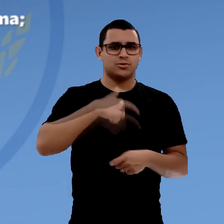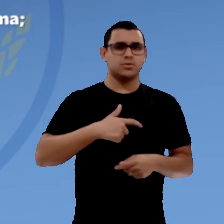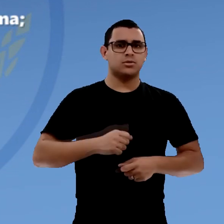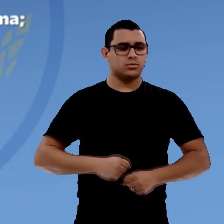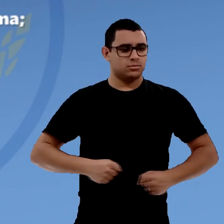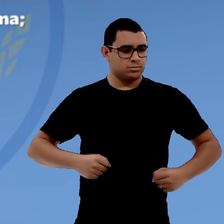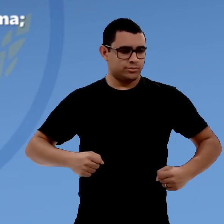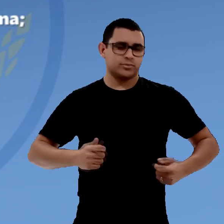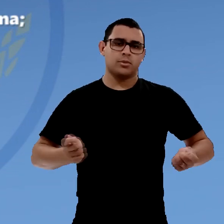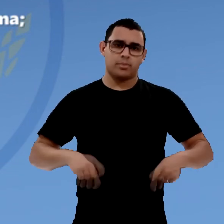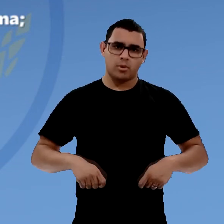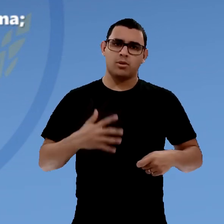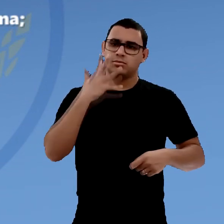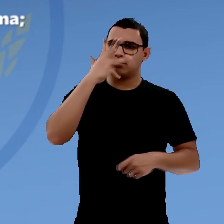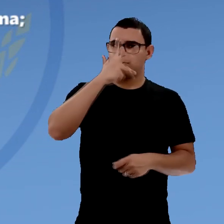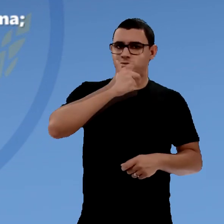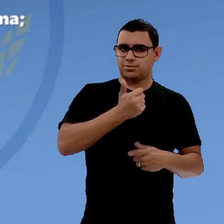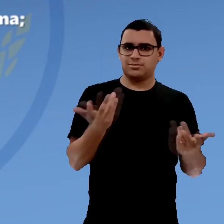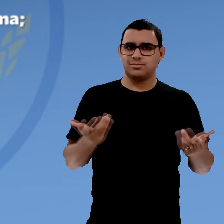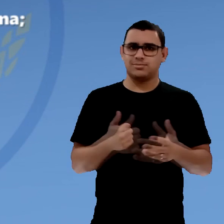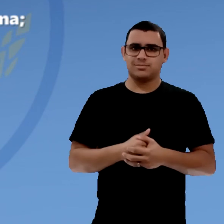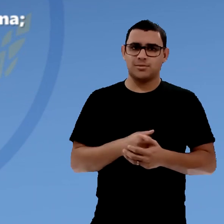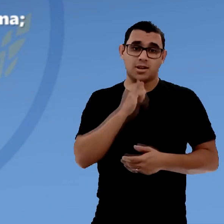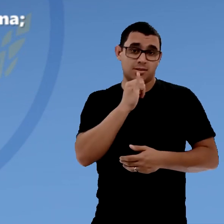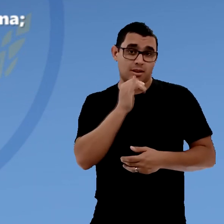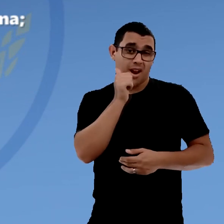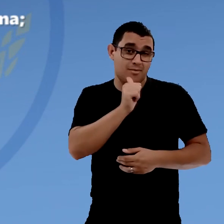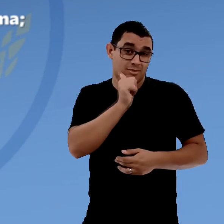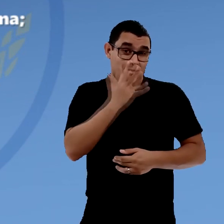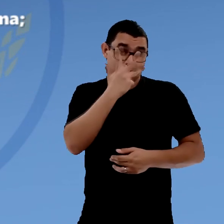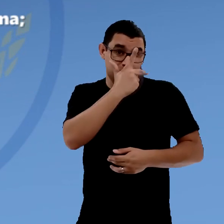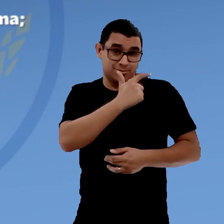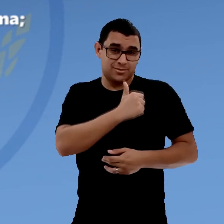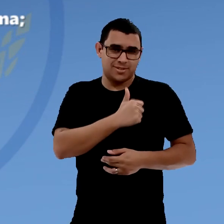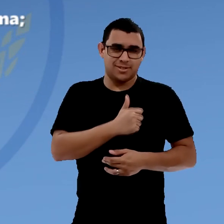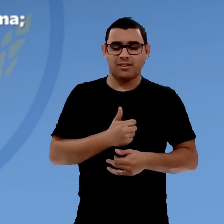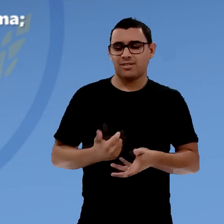como qualidades físicas, beleza ou aspecto,